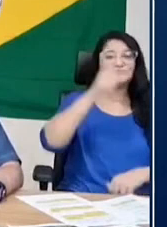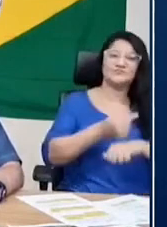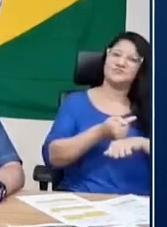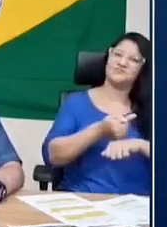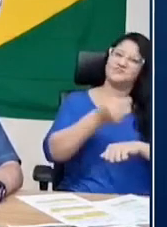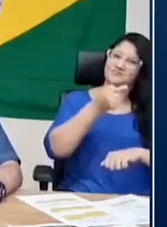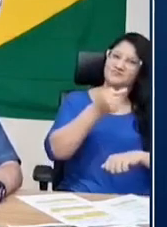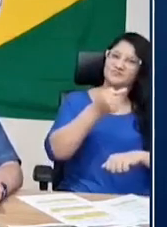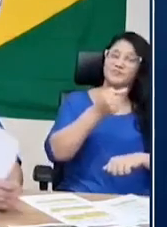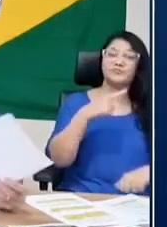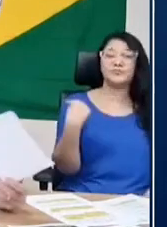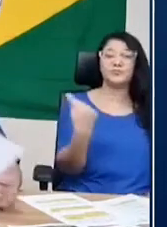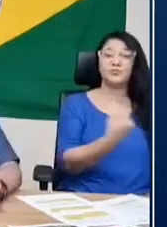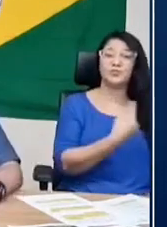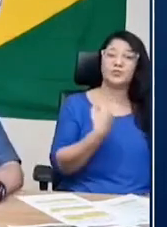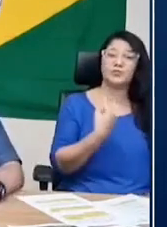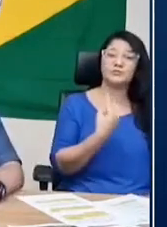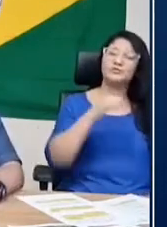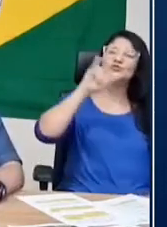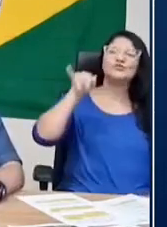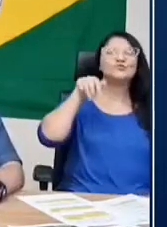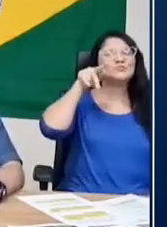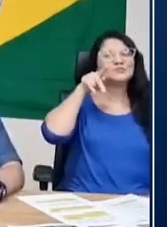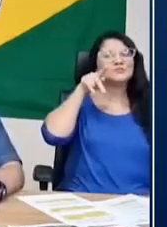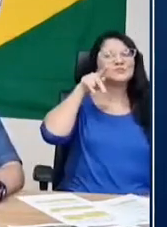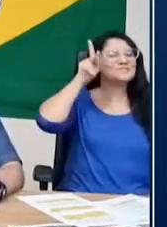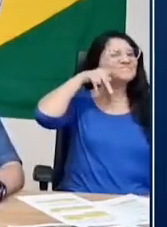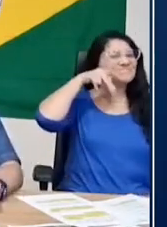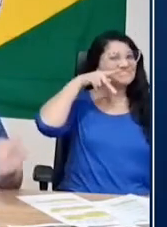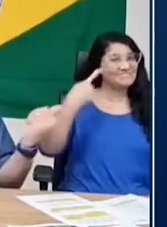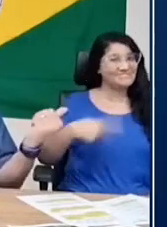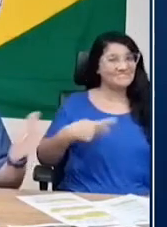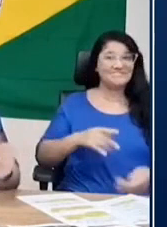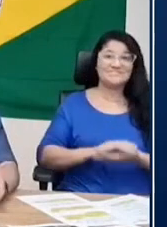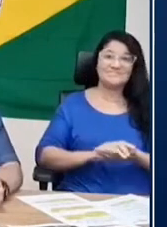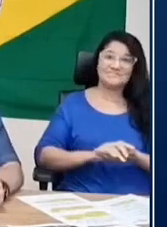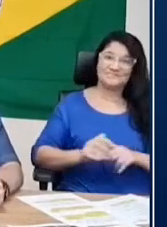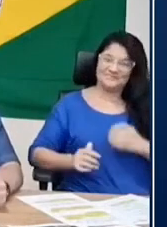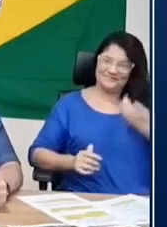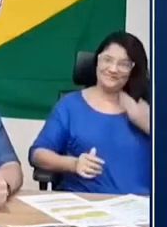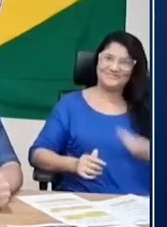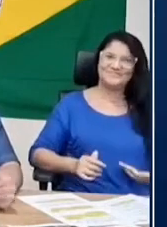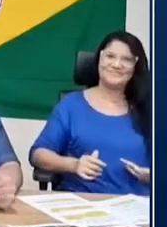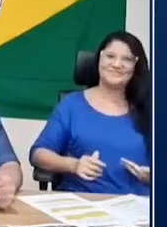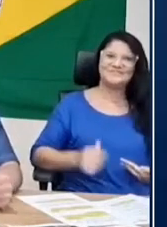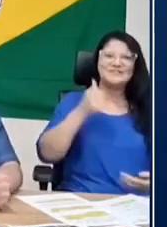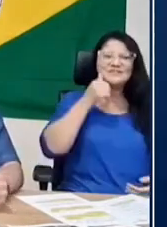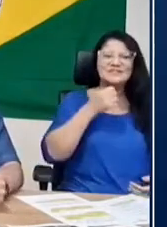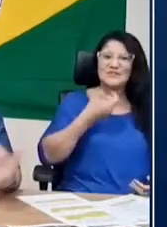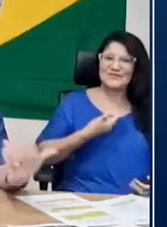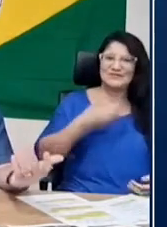demonstrando ali a veracidade das suas alegações mas também levar outros elementos de prova né confirmando ali